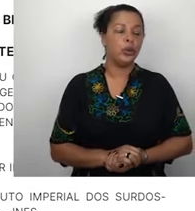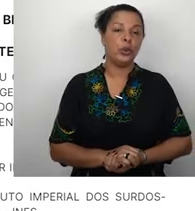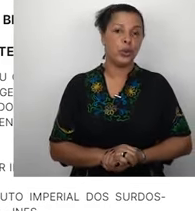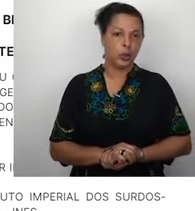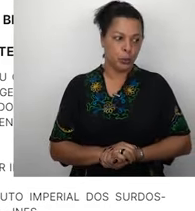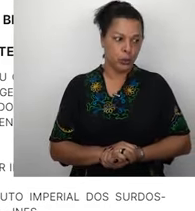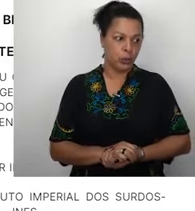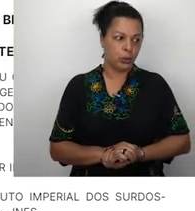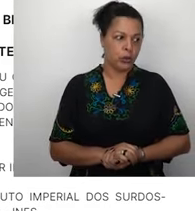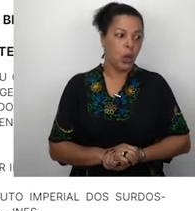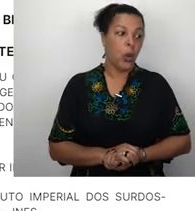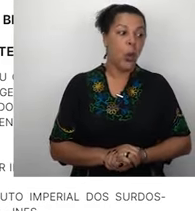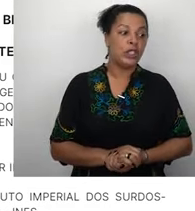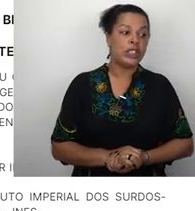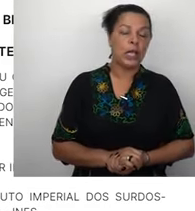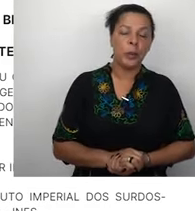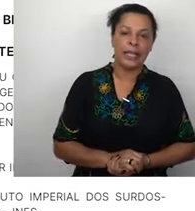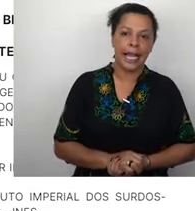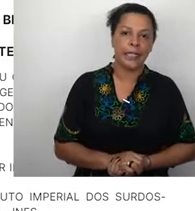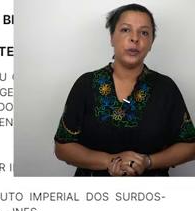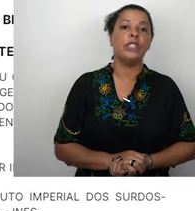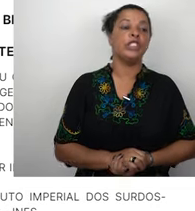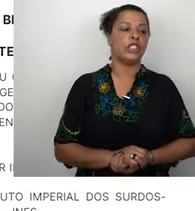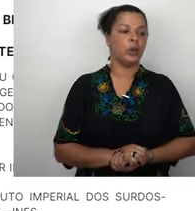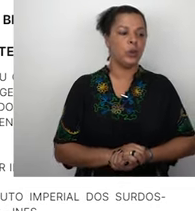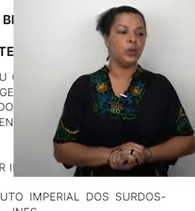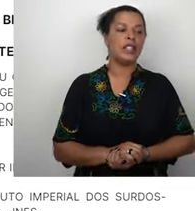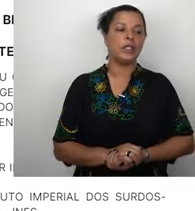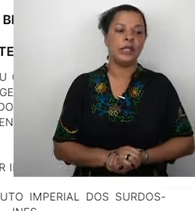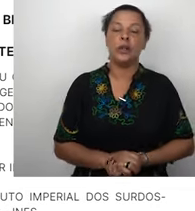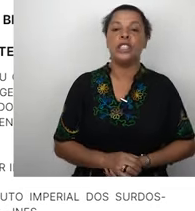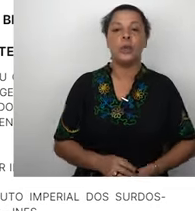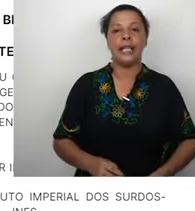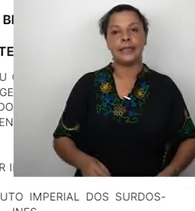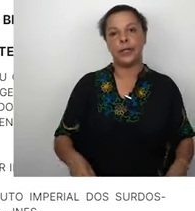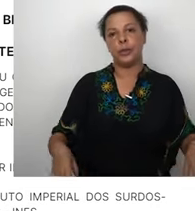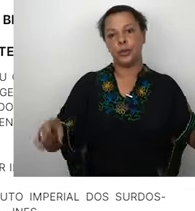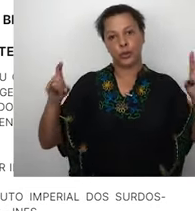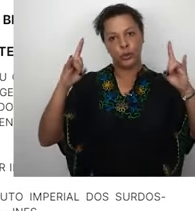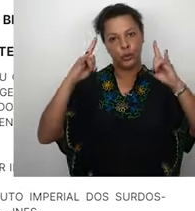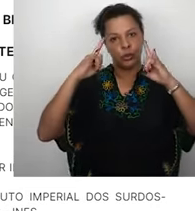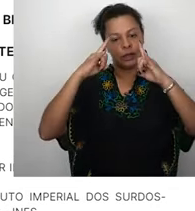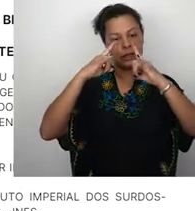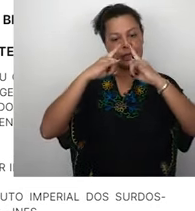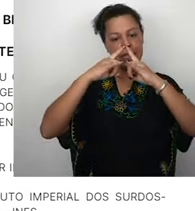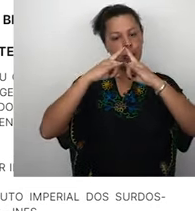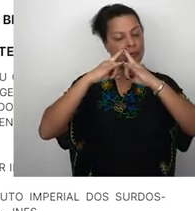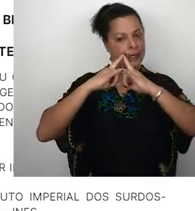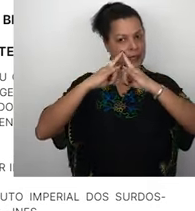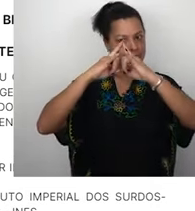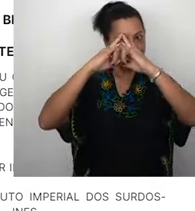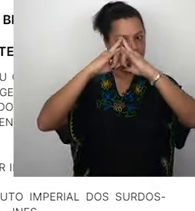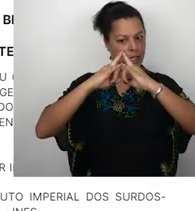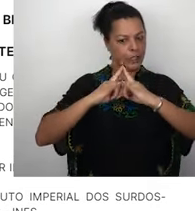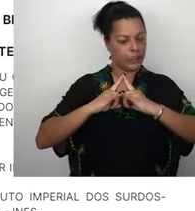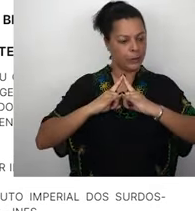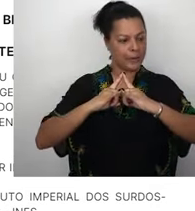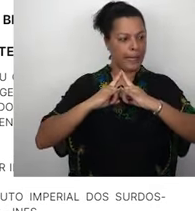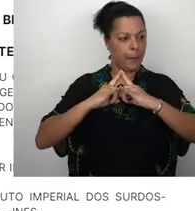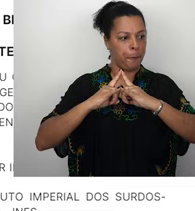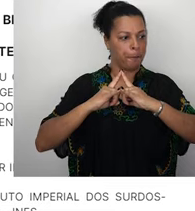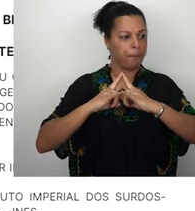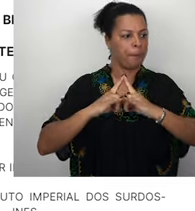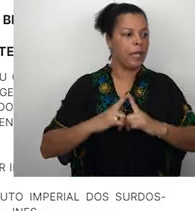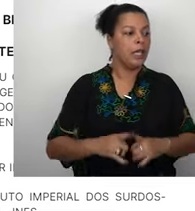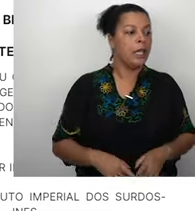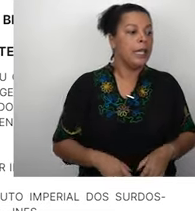Imperial dos Surdos Mudos, hoje denominado Instituto Nacional de Educação para os Surdos, que é o INES. Este